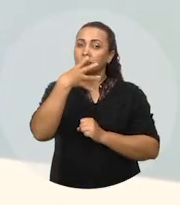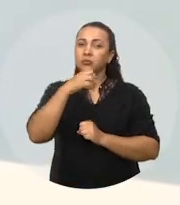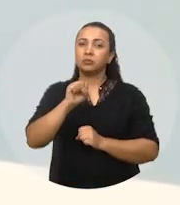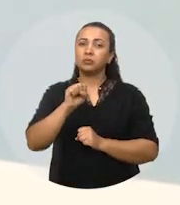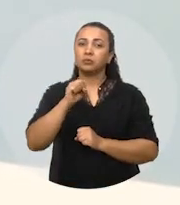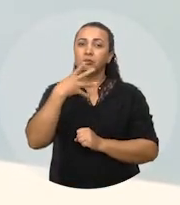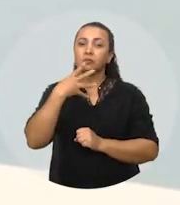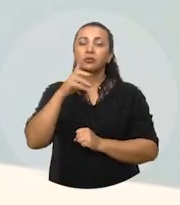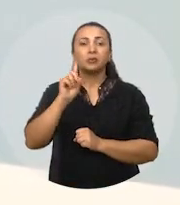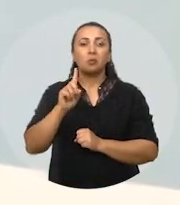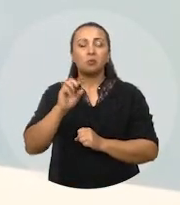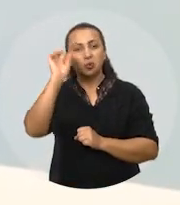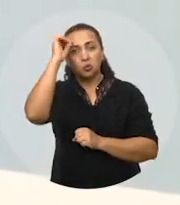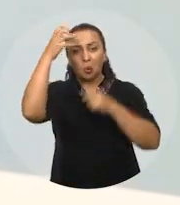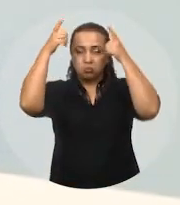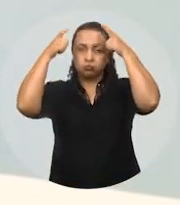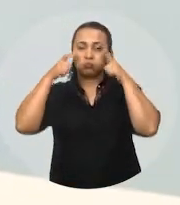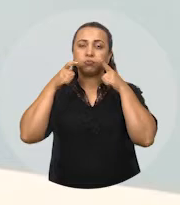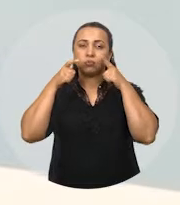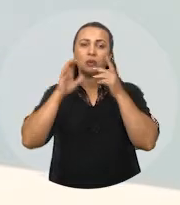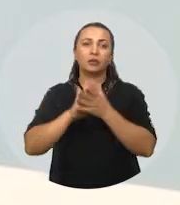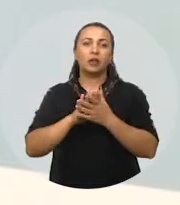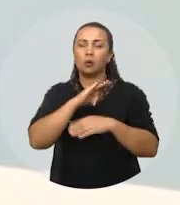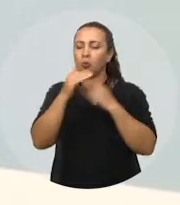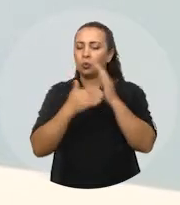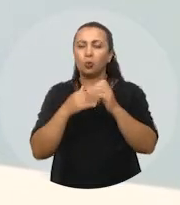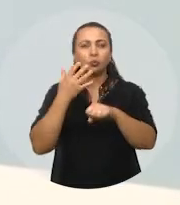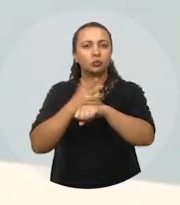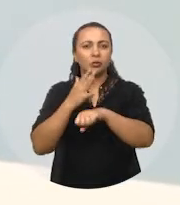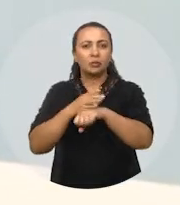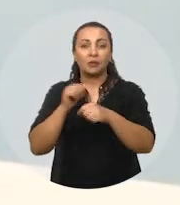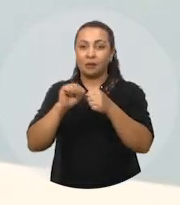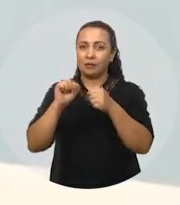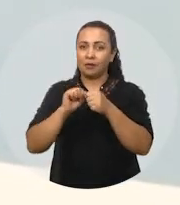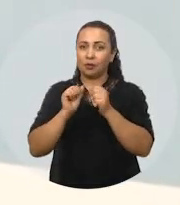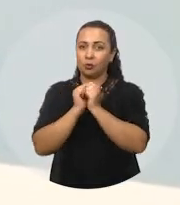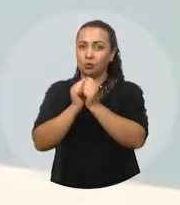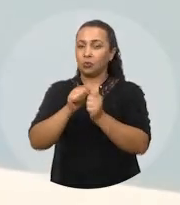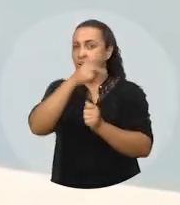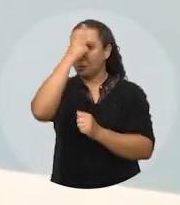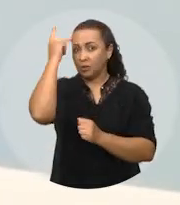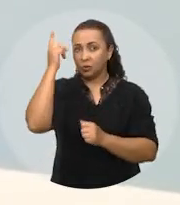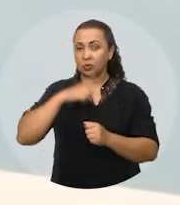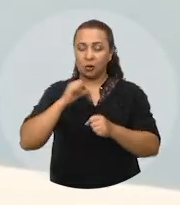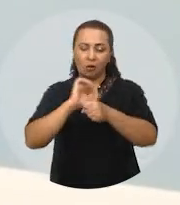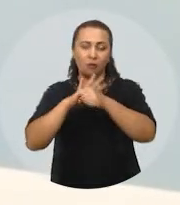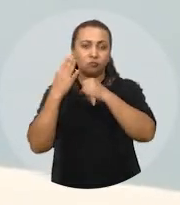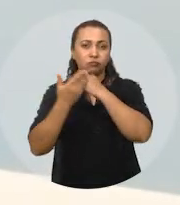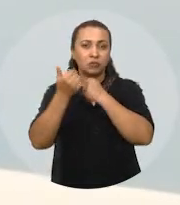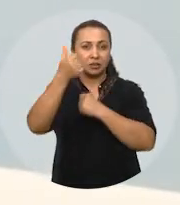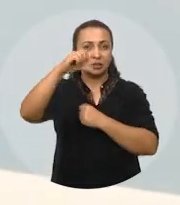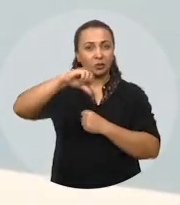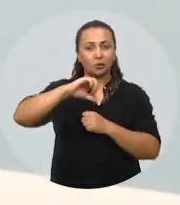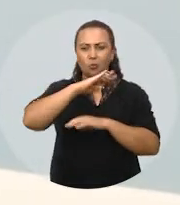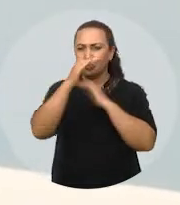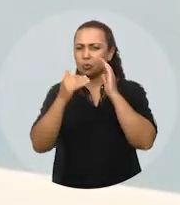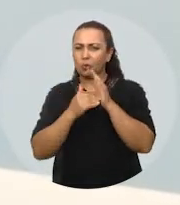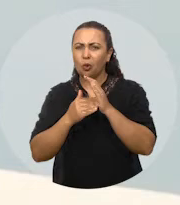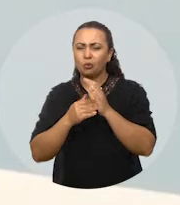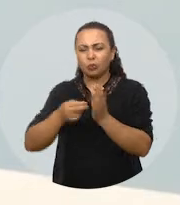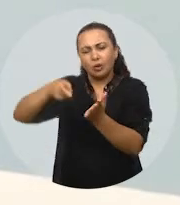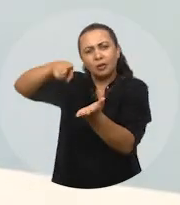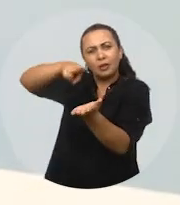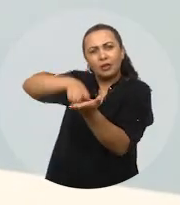eles feitos em pacientes com Covid-19, de forma moderada a grave, todos internados no Hospital Leonardo